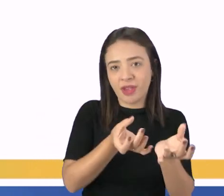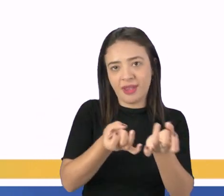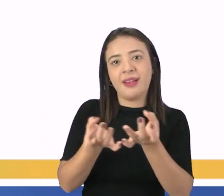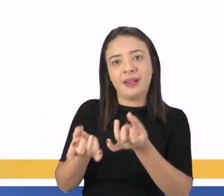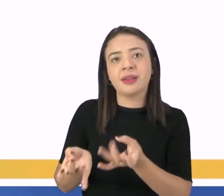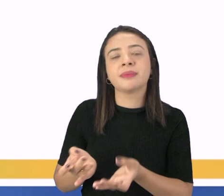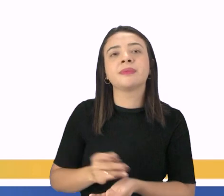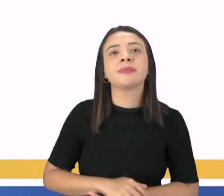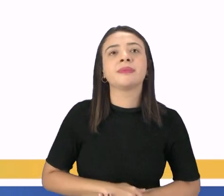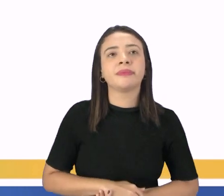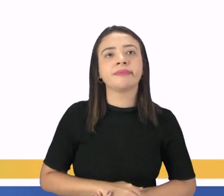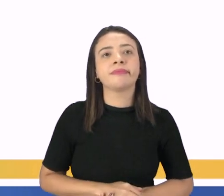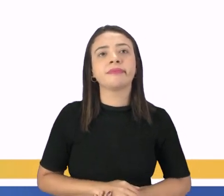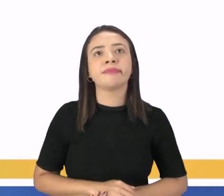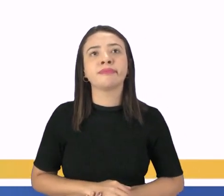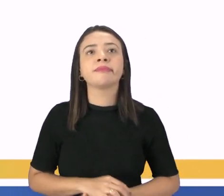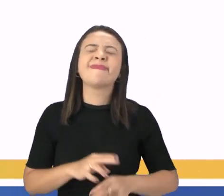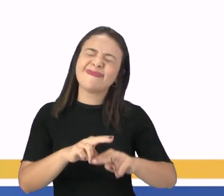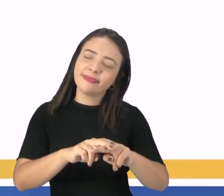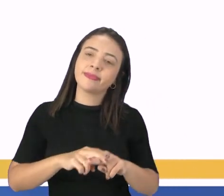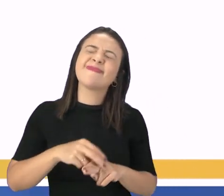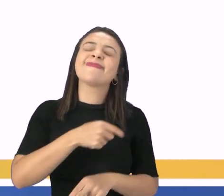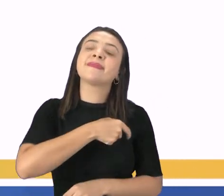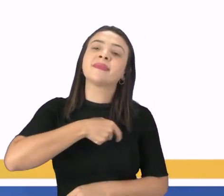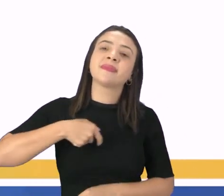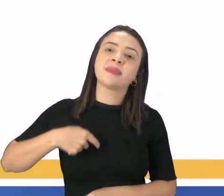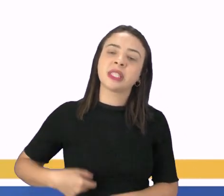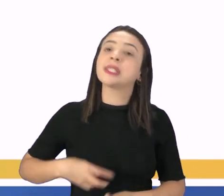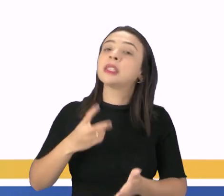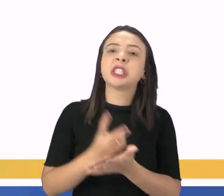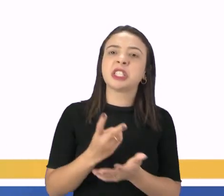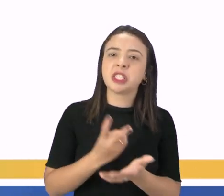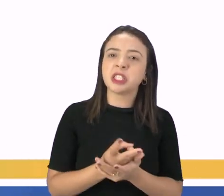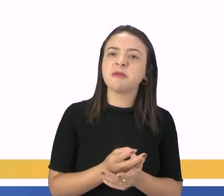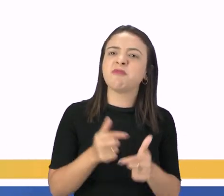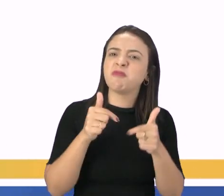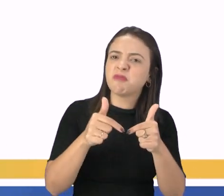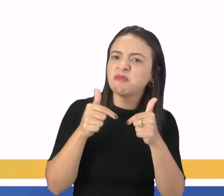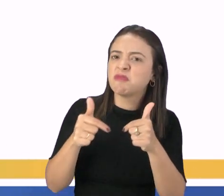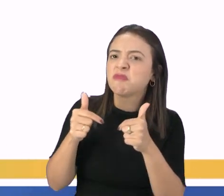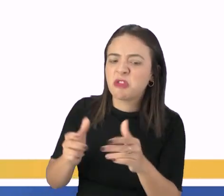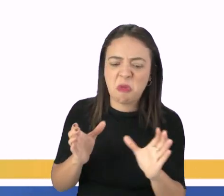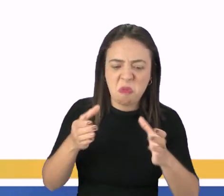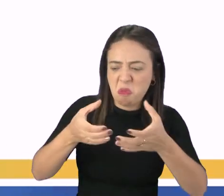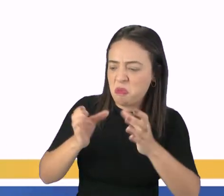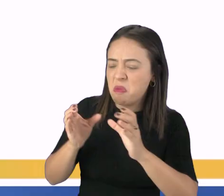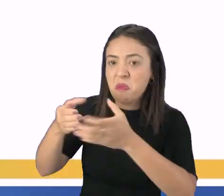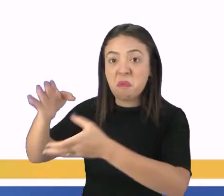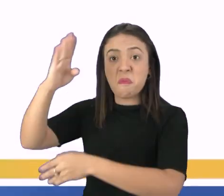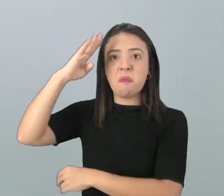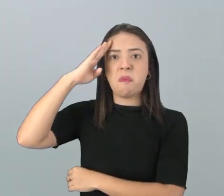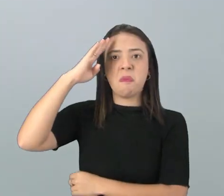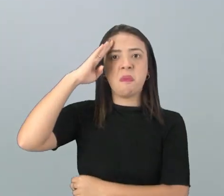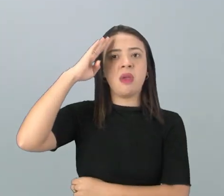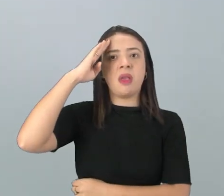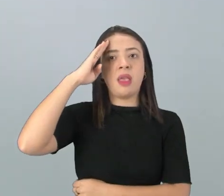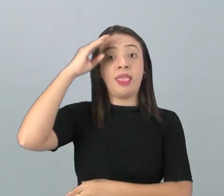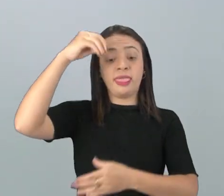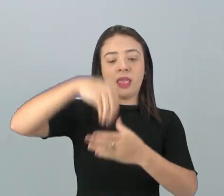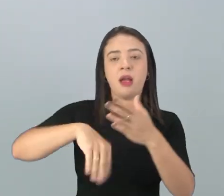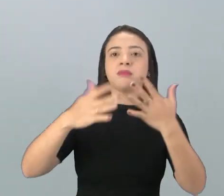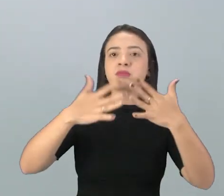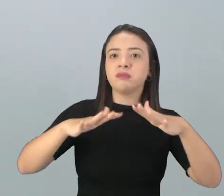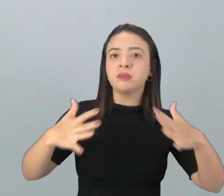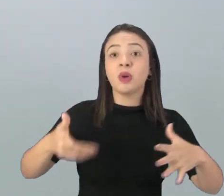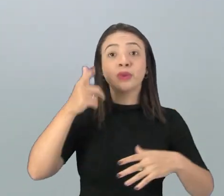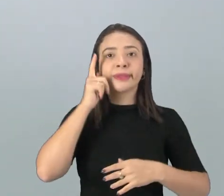exportações. E não é para menos que a China tem disputado e criado, inclusive, ilhas militares aí nessa região do Mar da China para